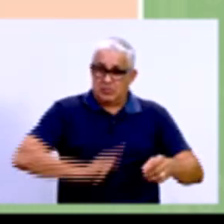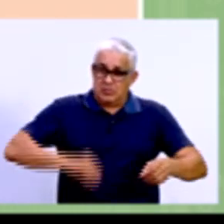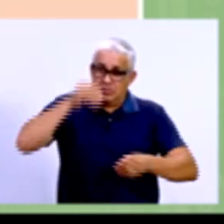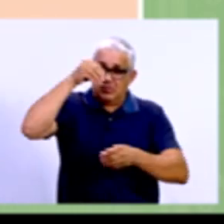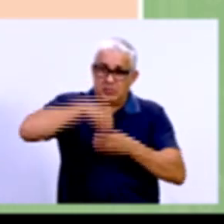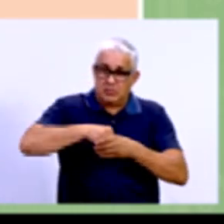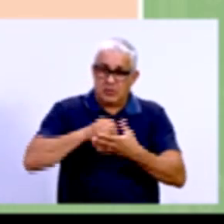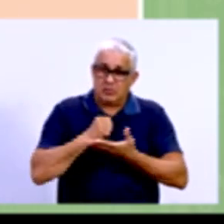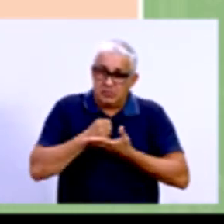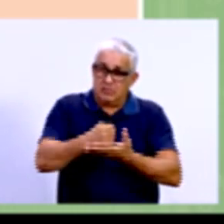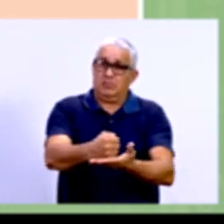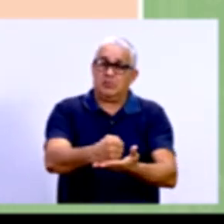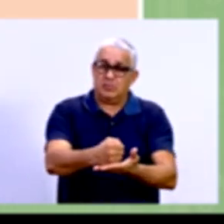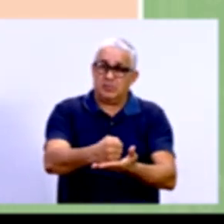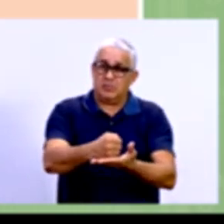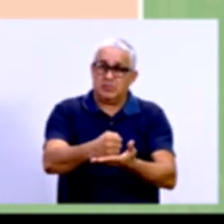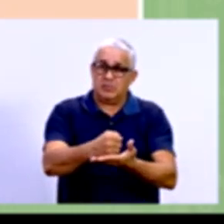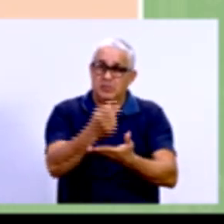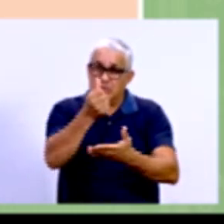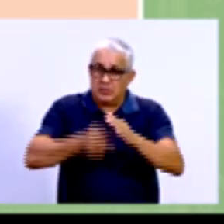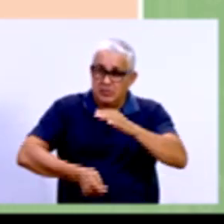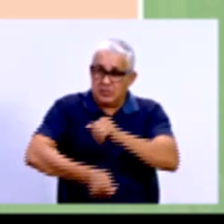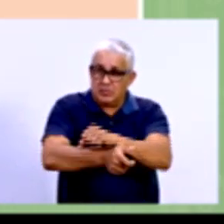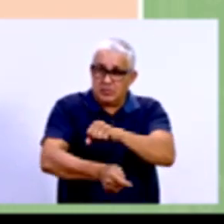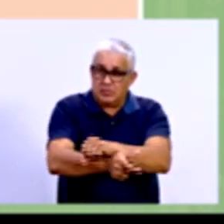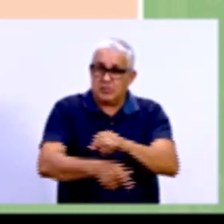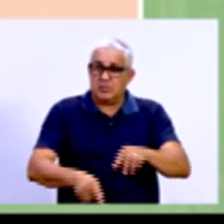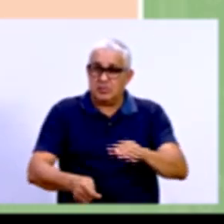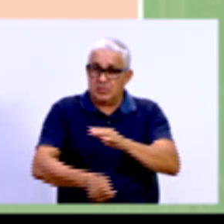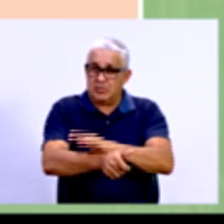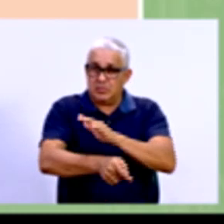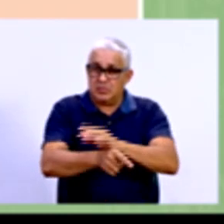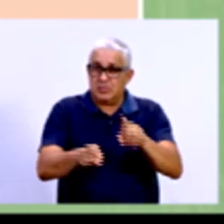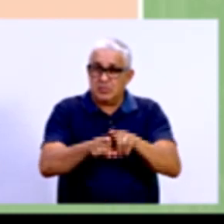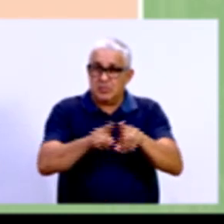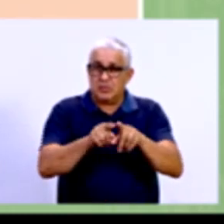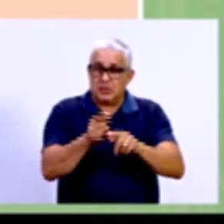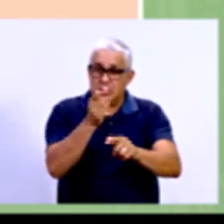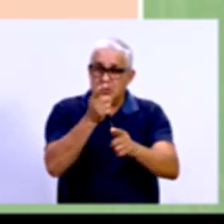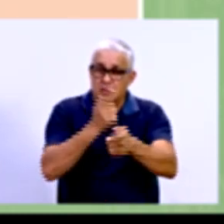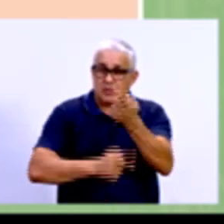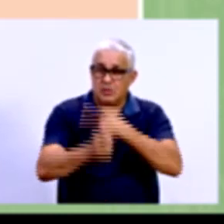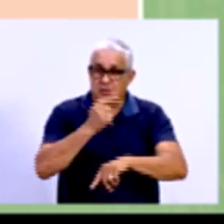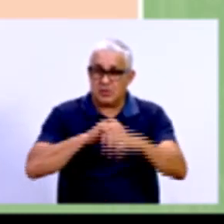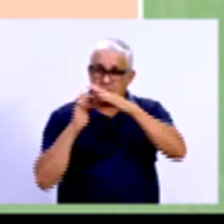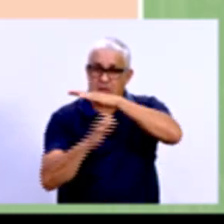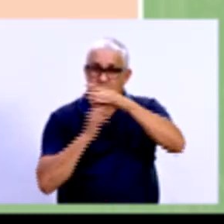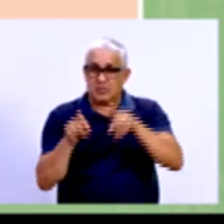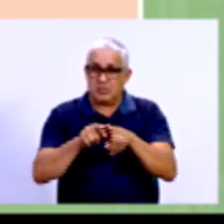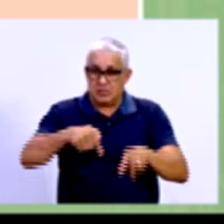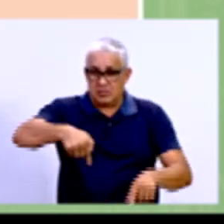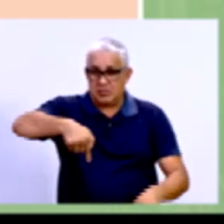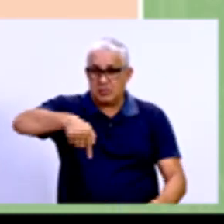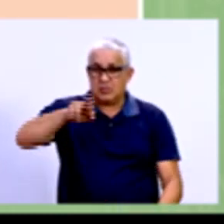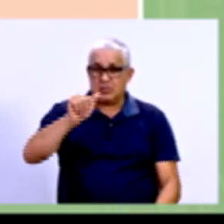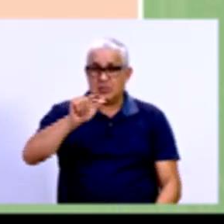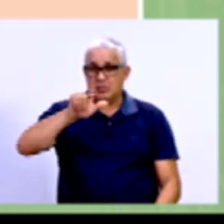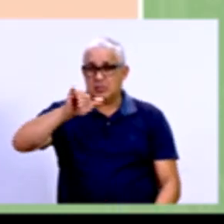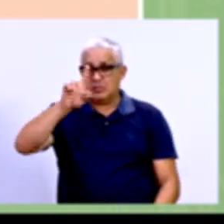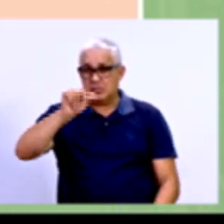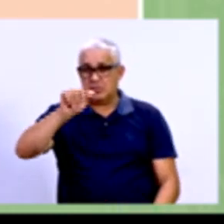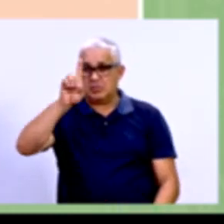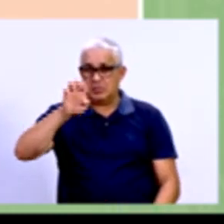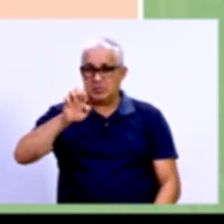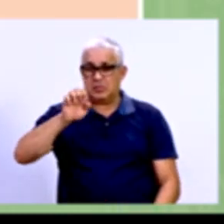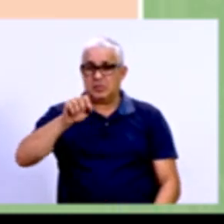nas definições de investimentos e gestão empresarial. Qualidade no atendimento. É engraçado porque é interessante